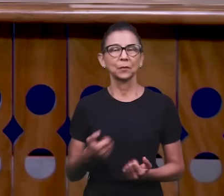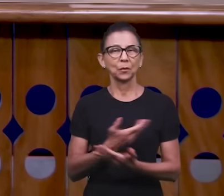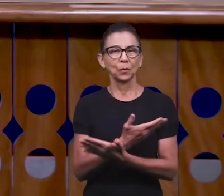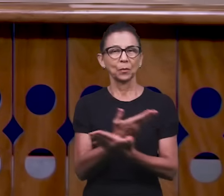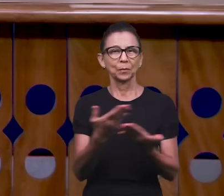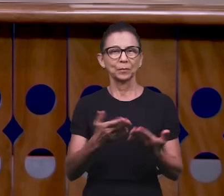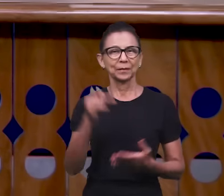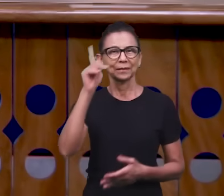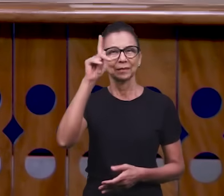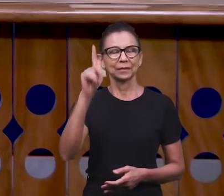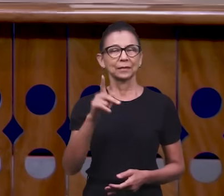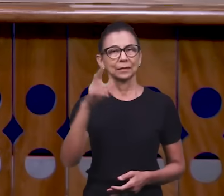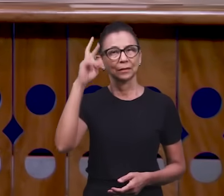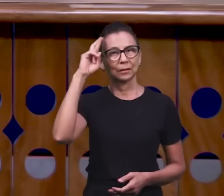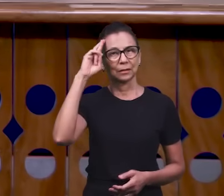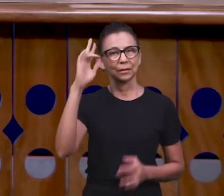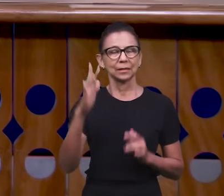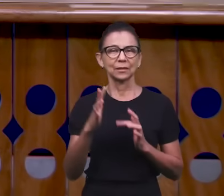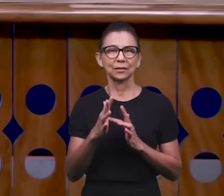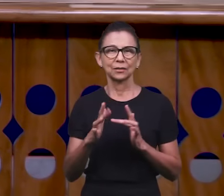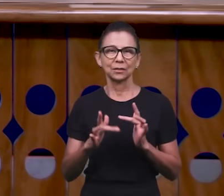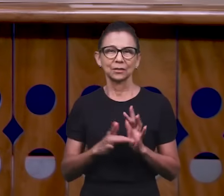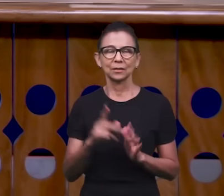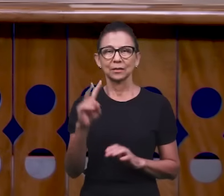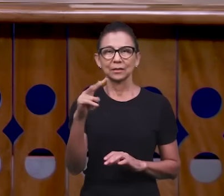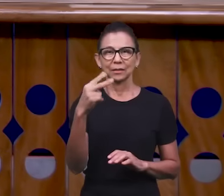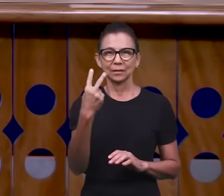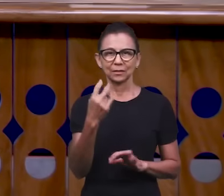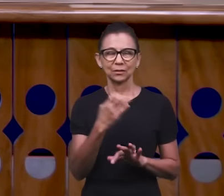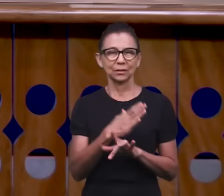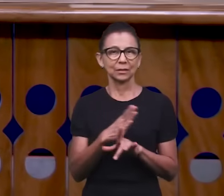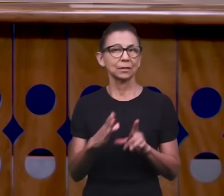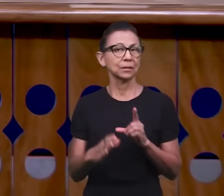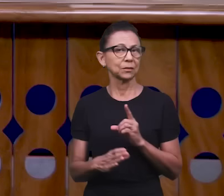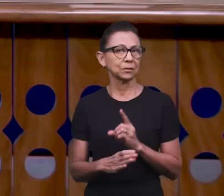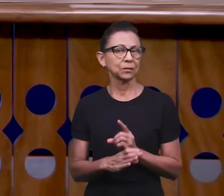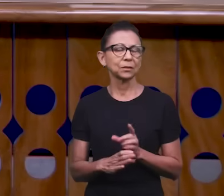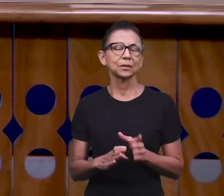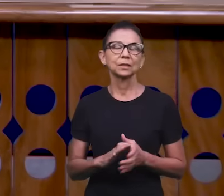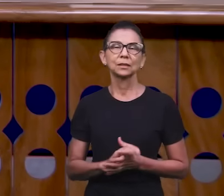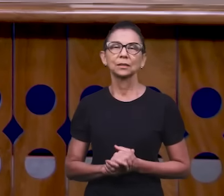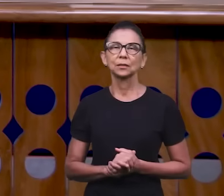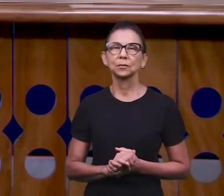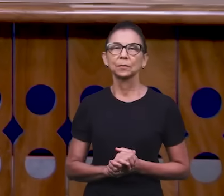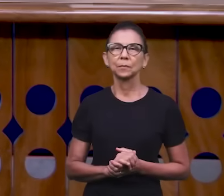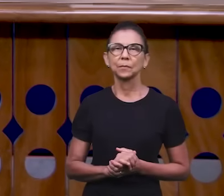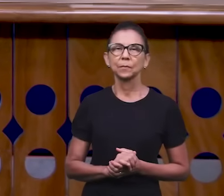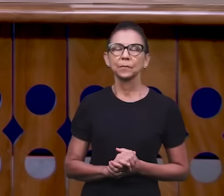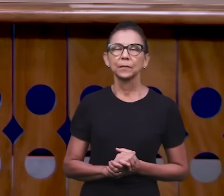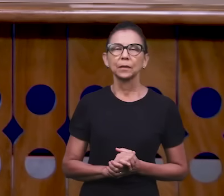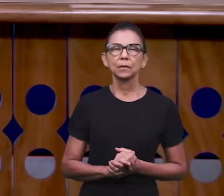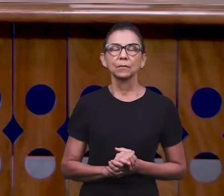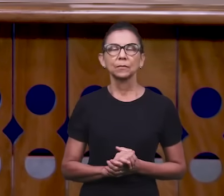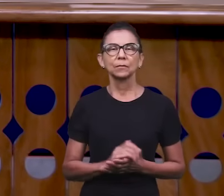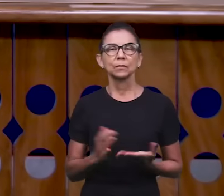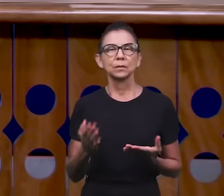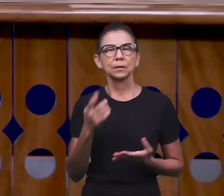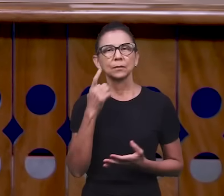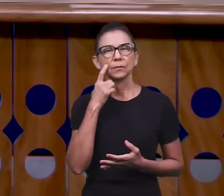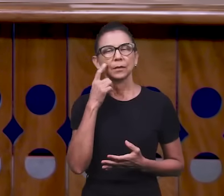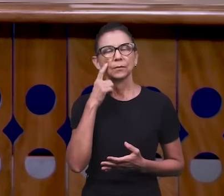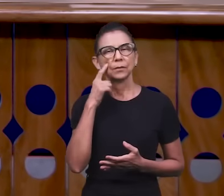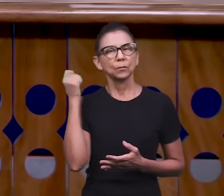quero saudar a você com a paz do Senhor Jesus, você que está participando conosco deste culto, para ouvir a mensagem do recado da parte